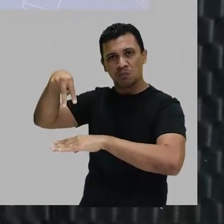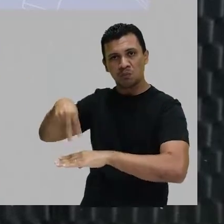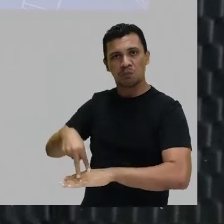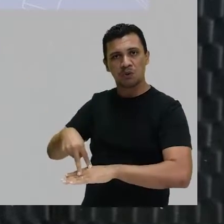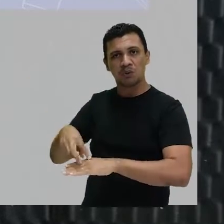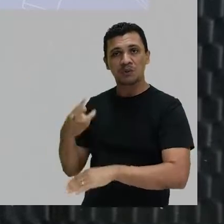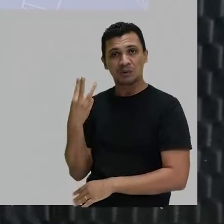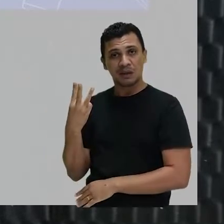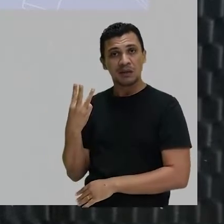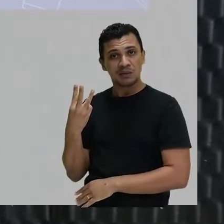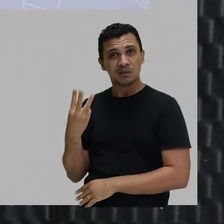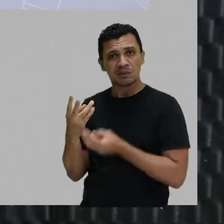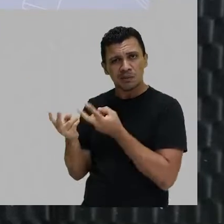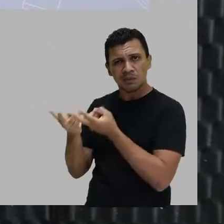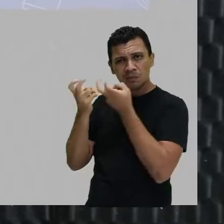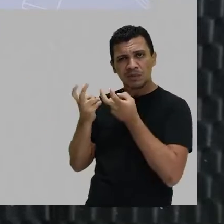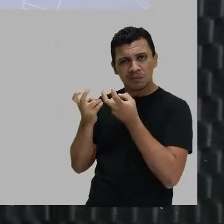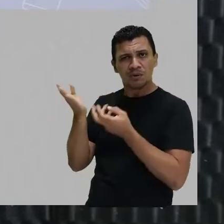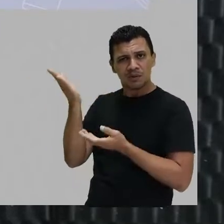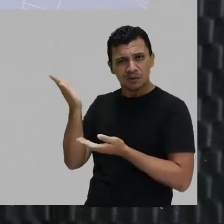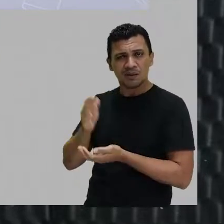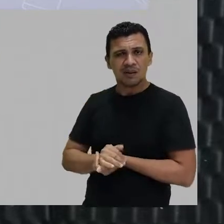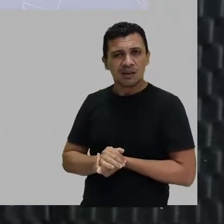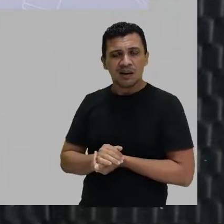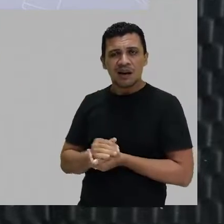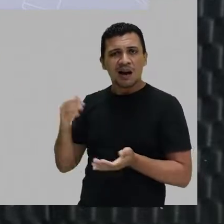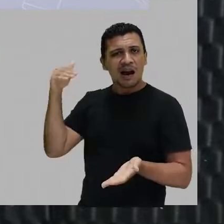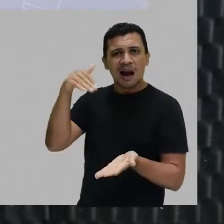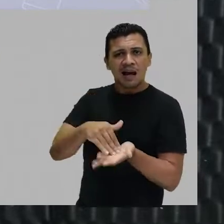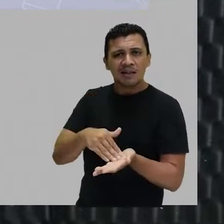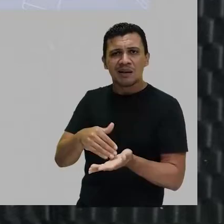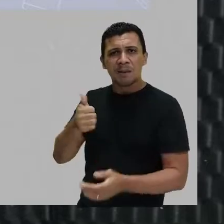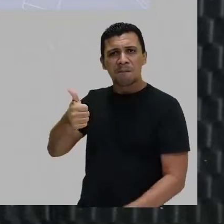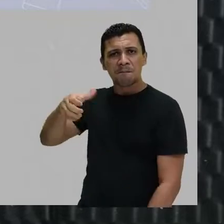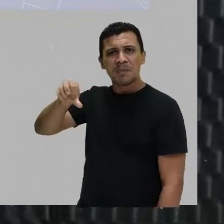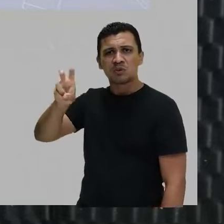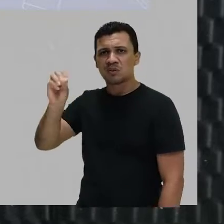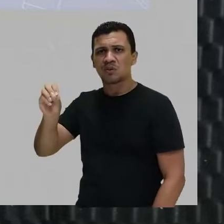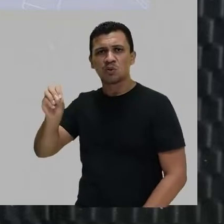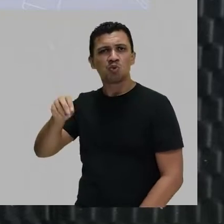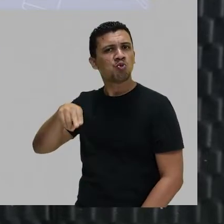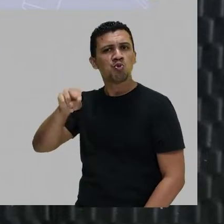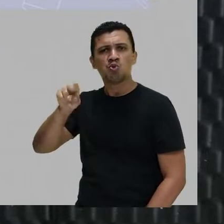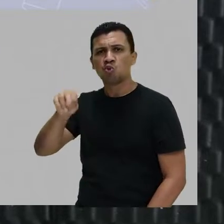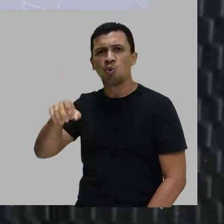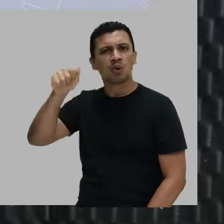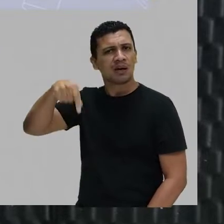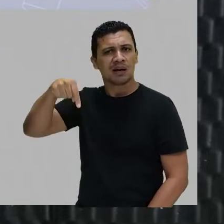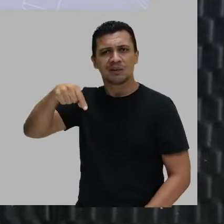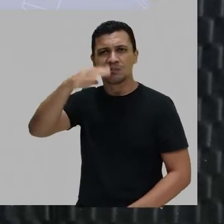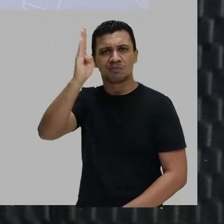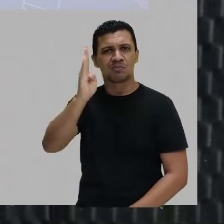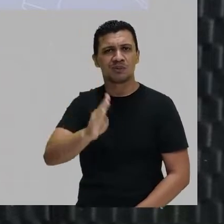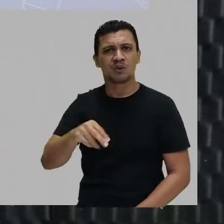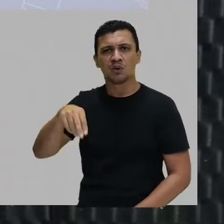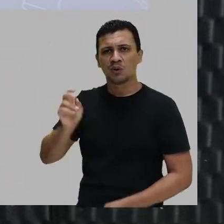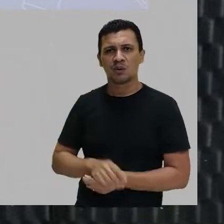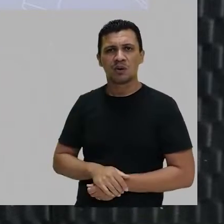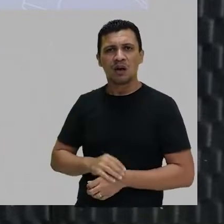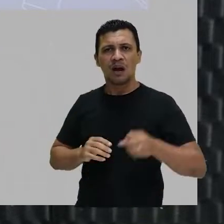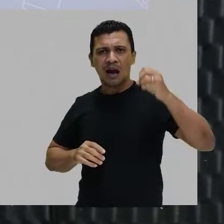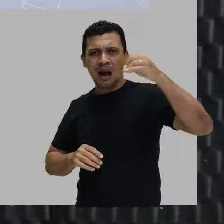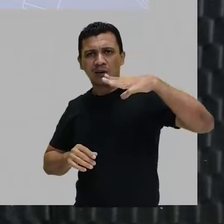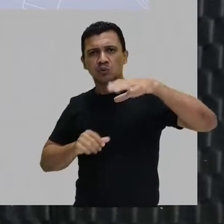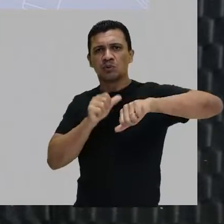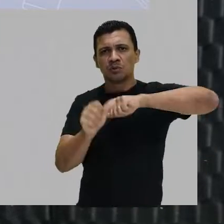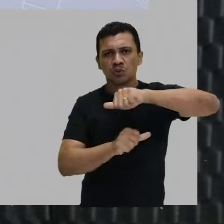país, até aquele período, 1950, tinha feito alguma coisa diferente ou alguma coisa dessa natureza. A luz mudou, os